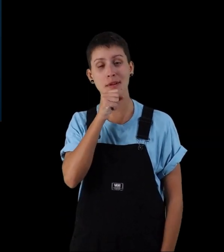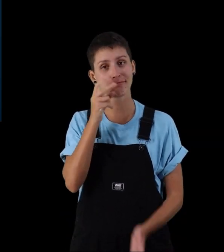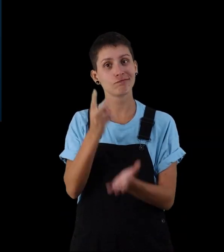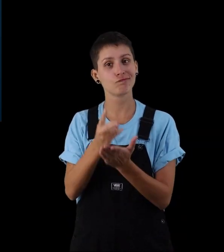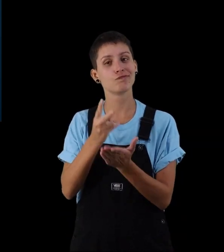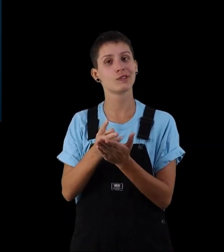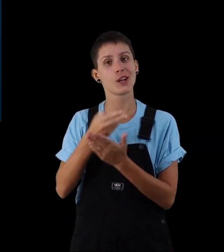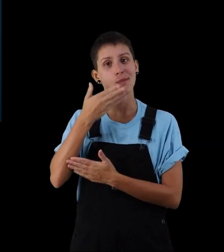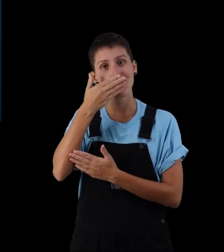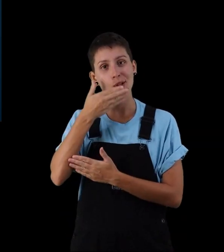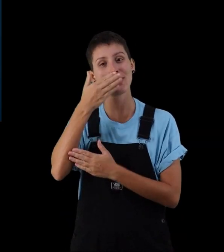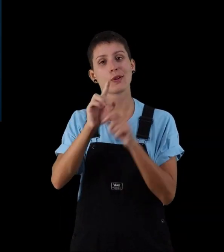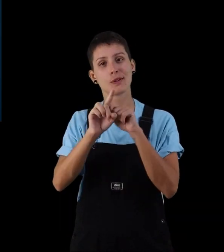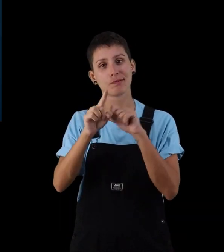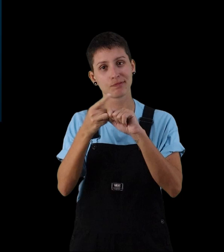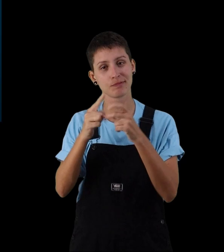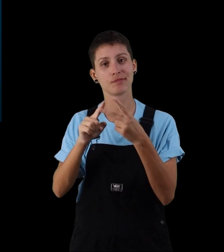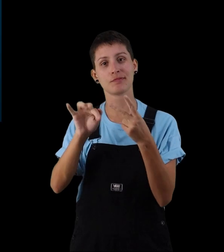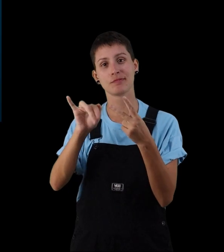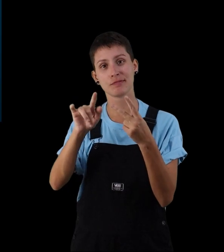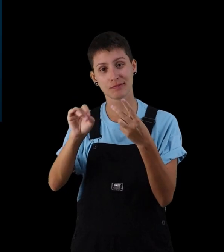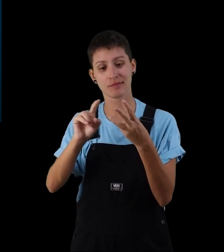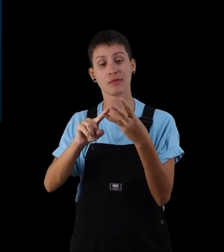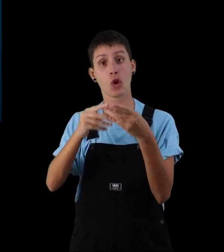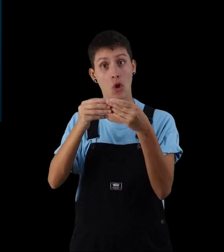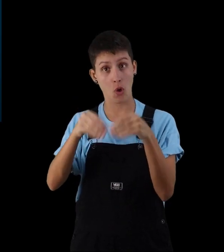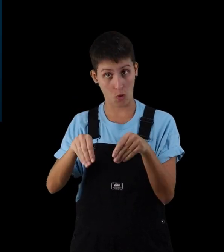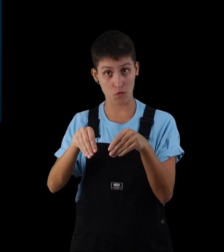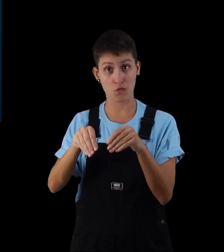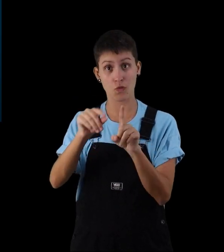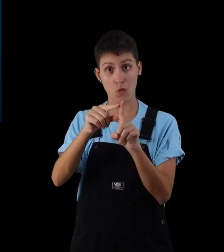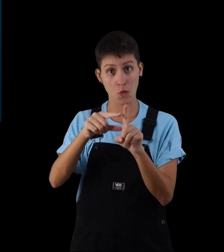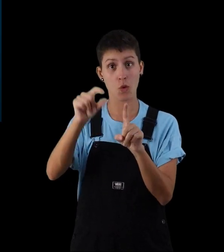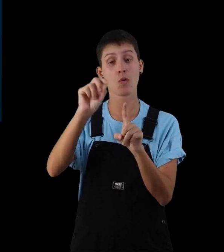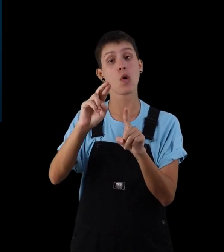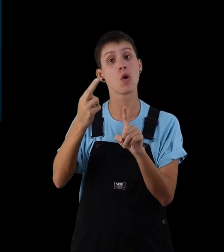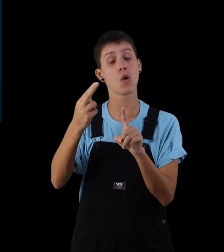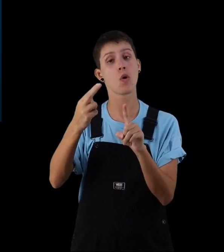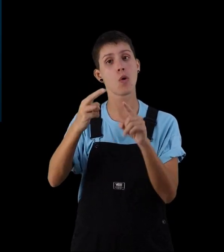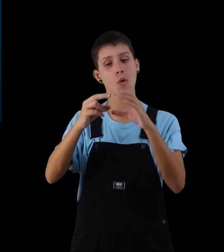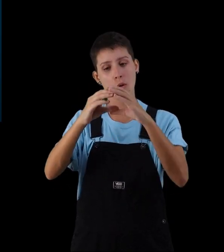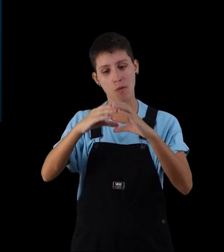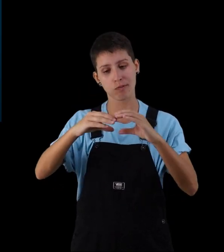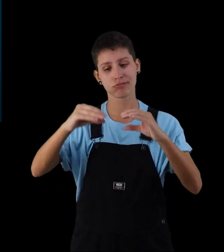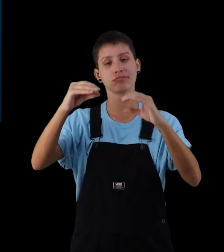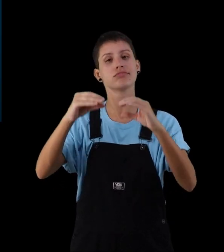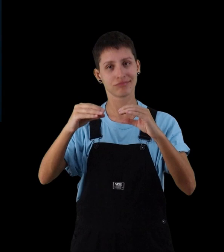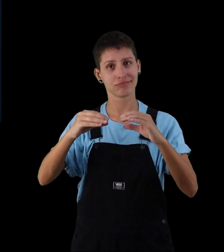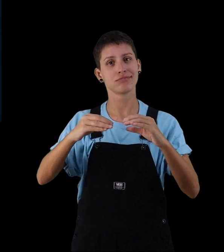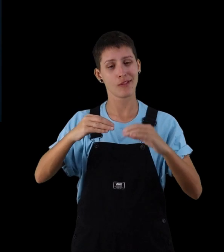A mãe fazia chimia de banana, figo, ovo, abóbora, uva ou